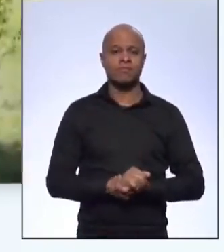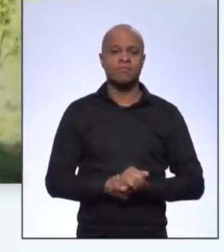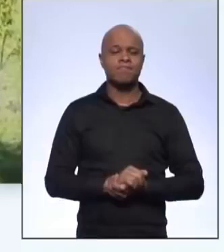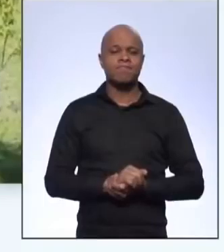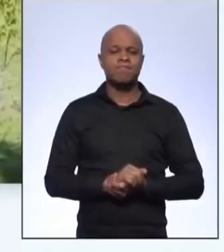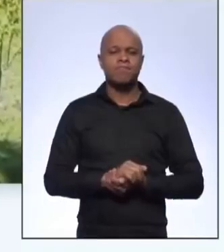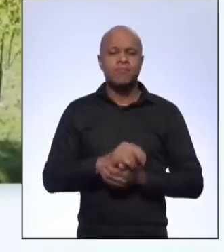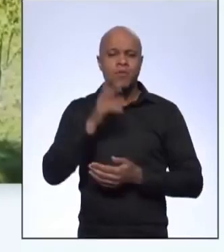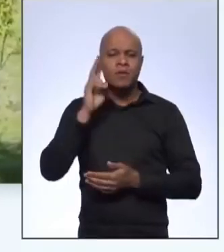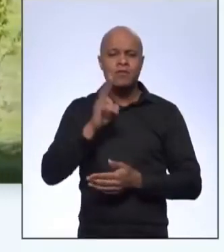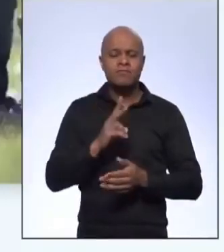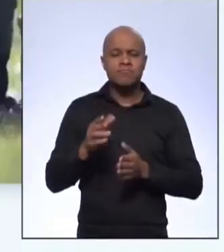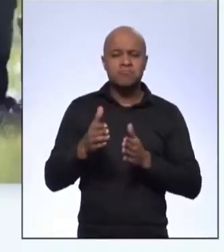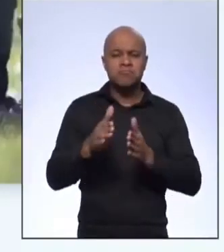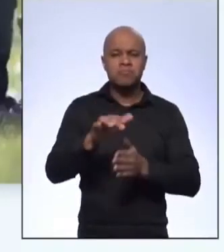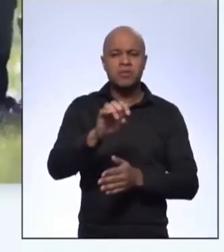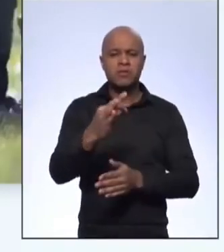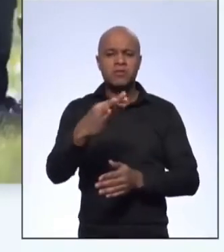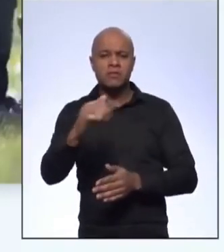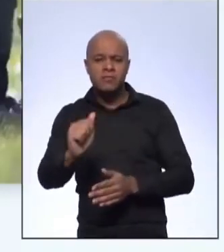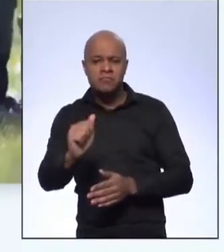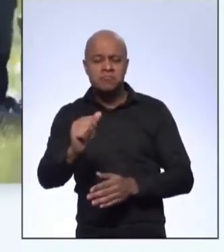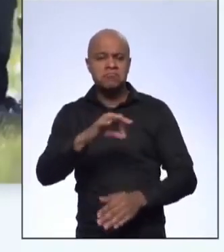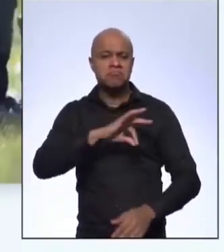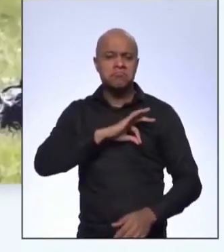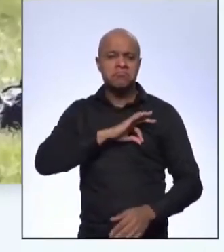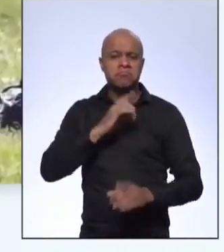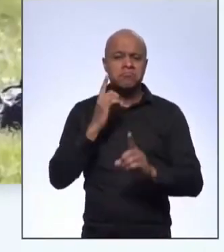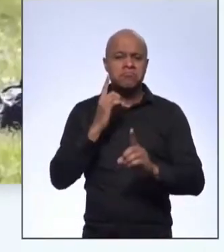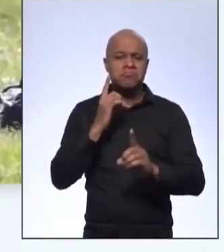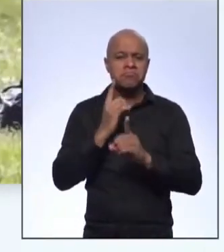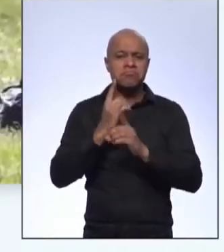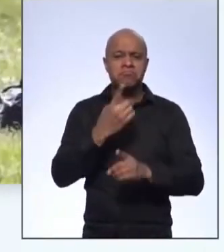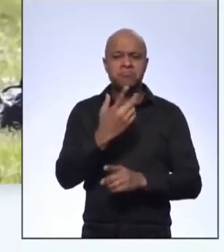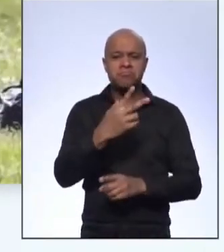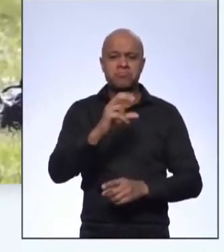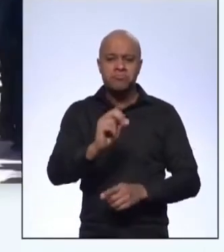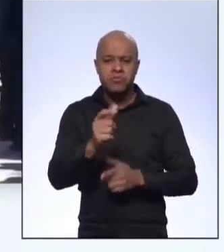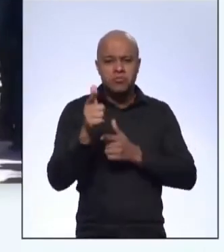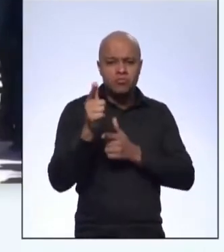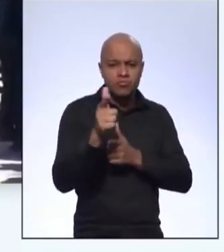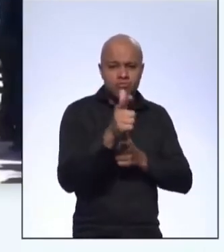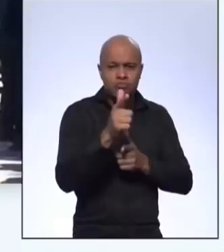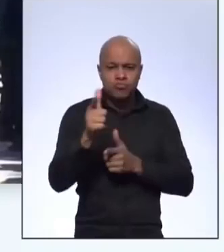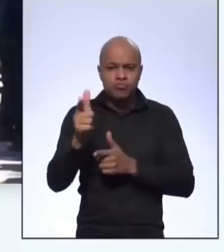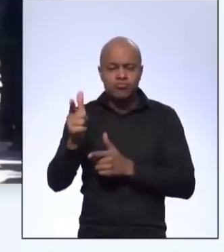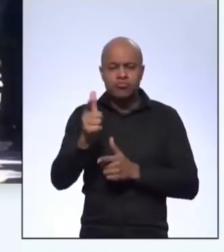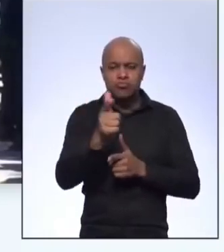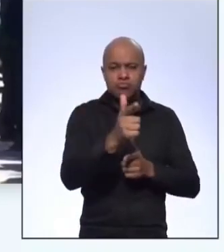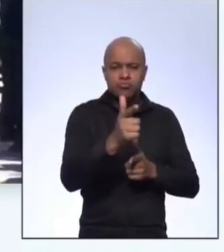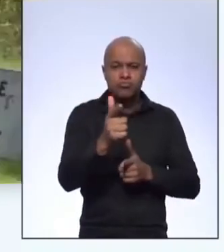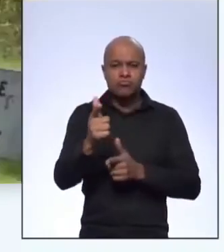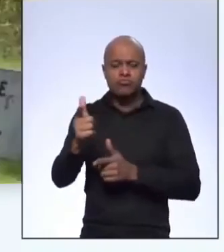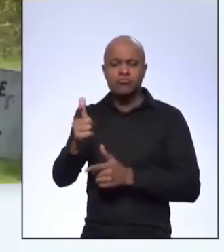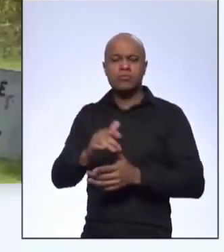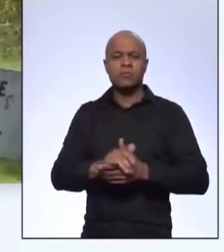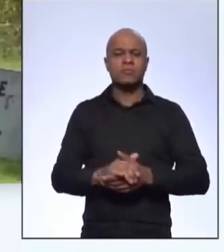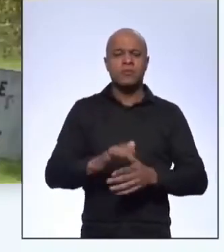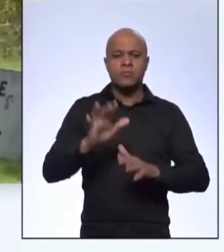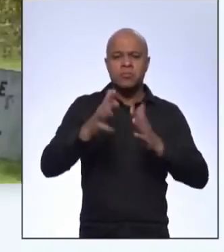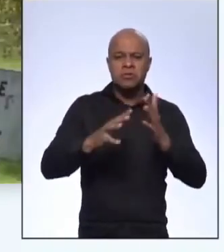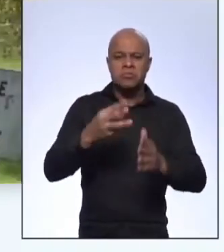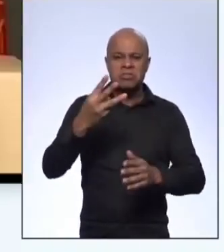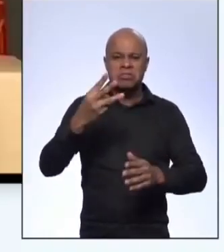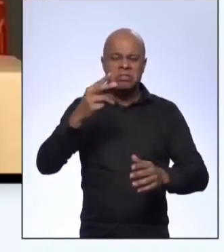Seguindo orientação do ETA, a polícia francesa encontrou 120 armas de fogo, munição e cerca de 3 toneladas